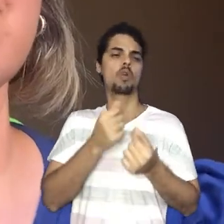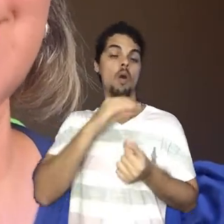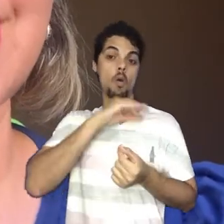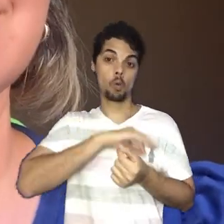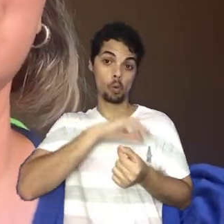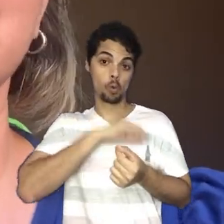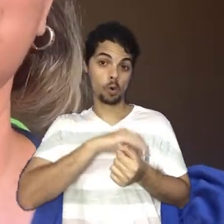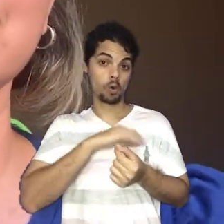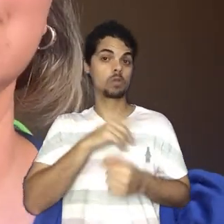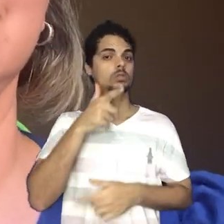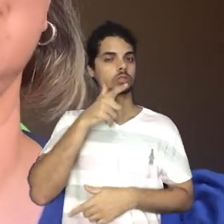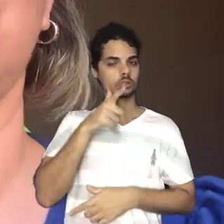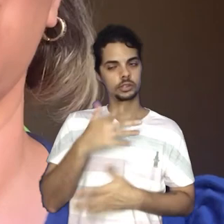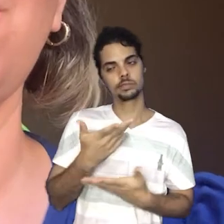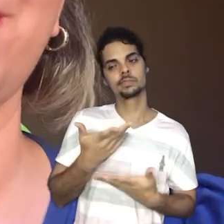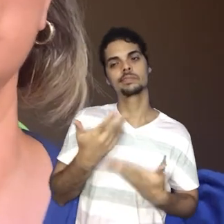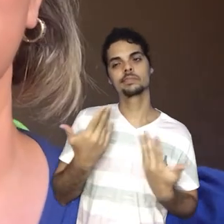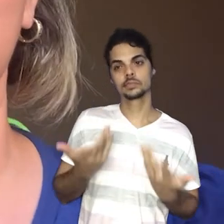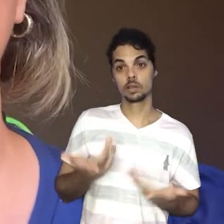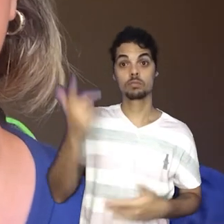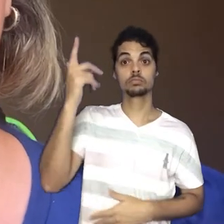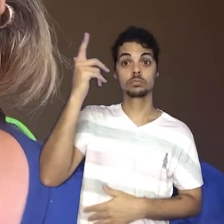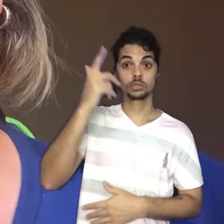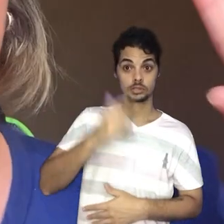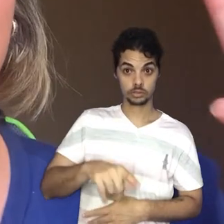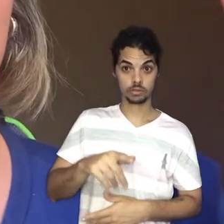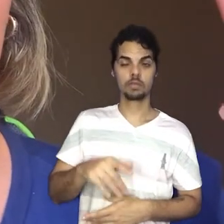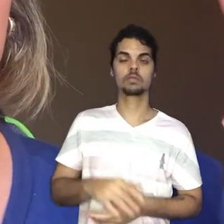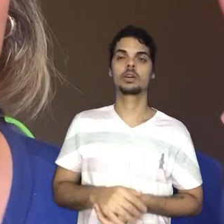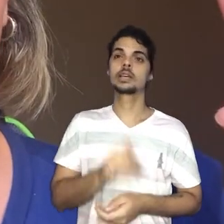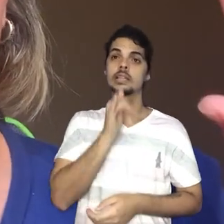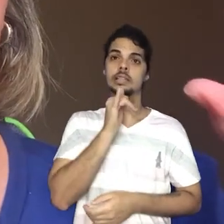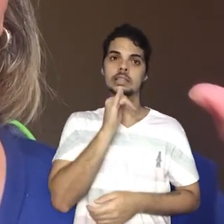beneficiada, né? Então, assim, opa, nações